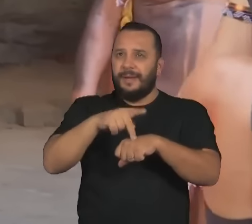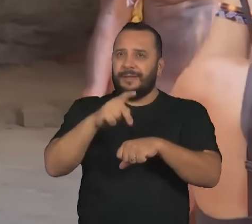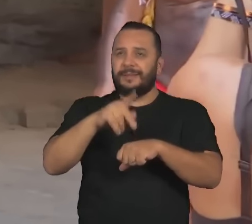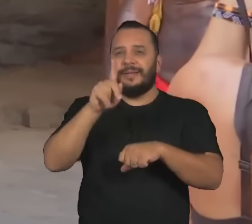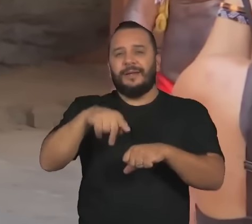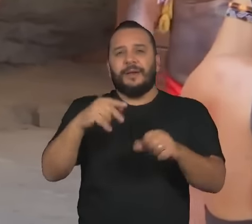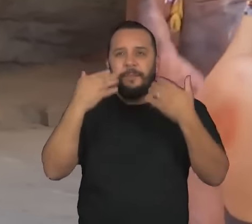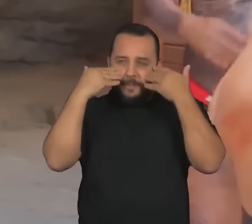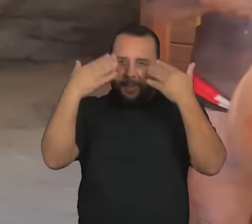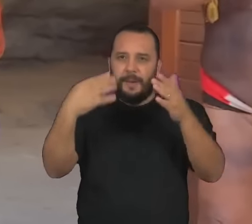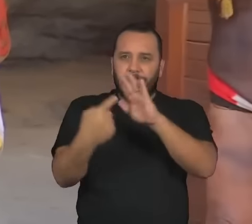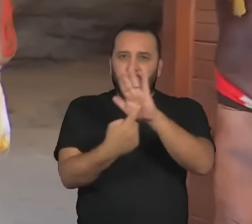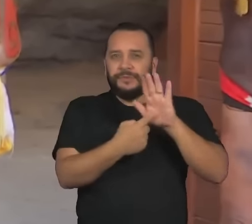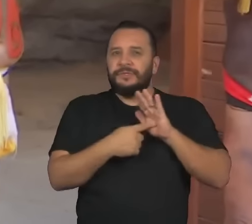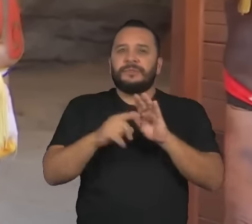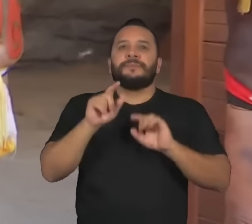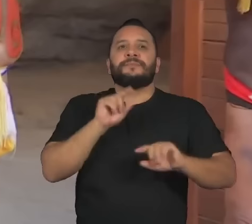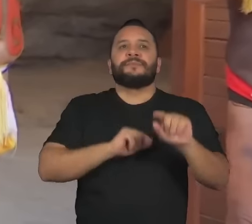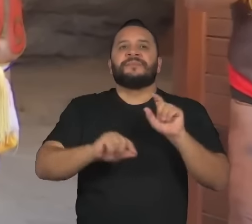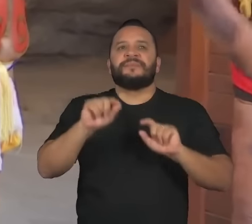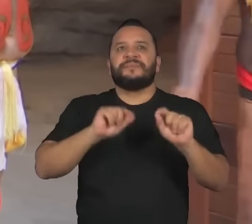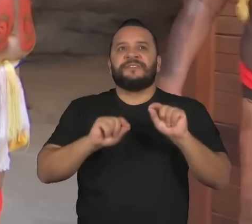vai mostrar a nossa...